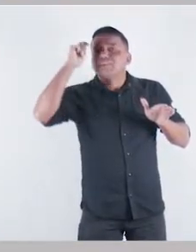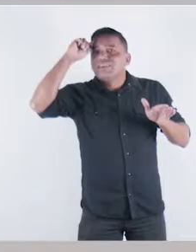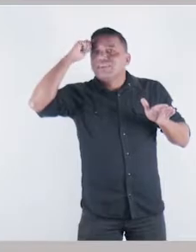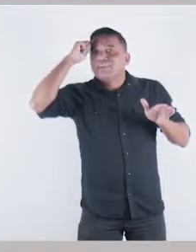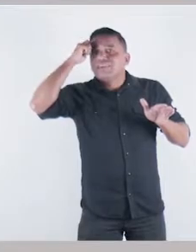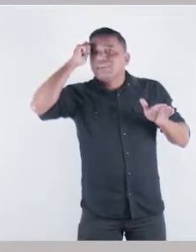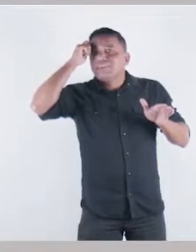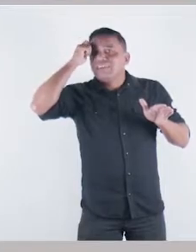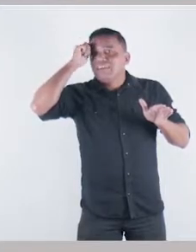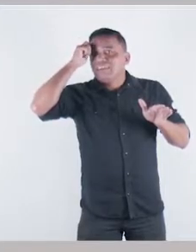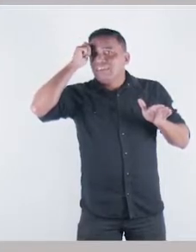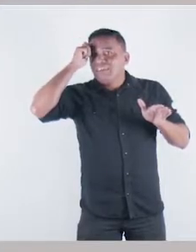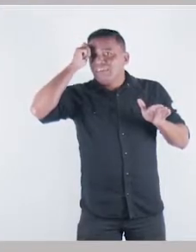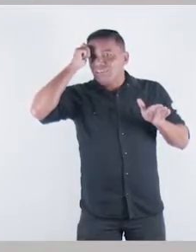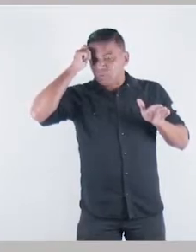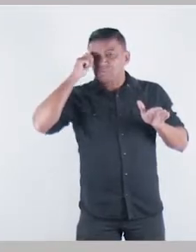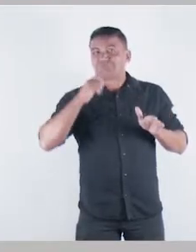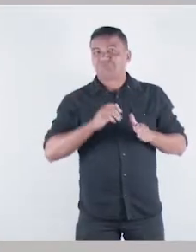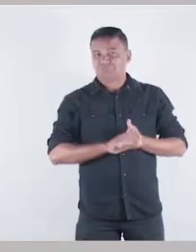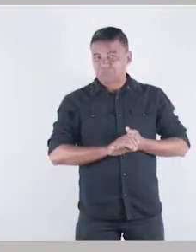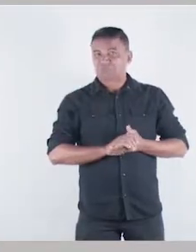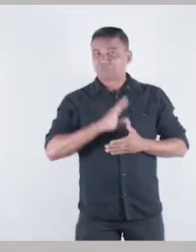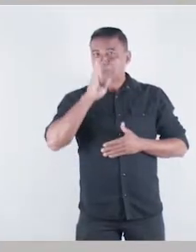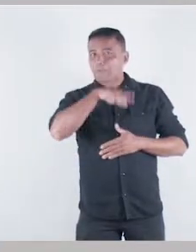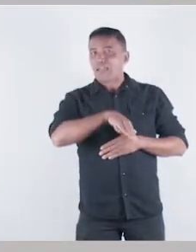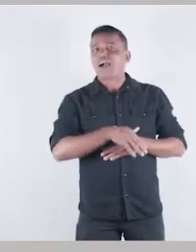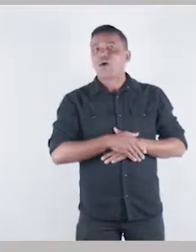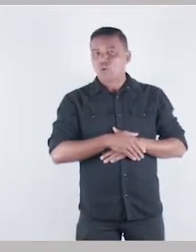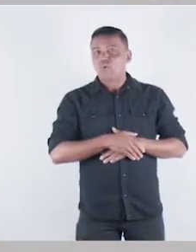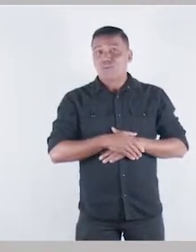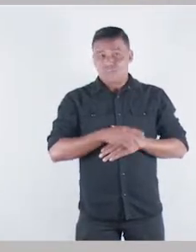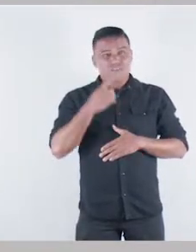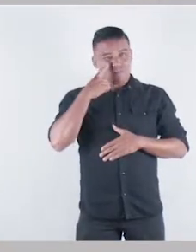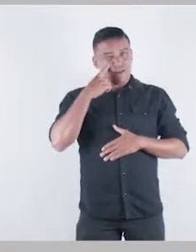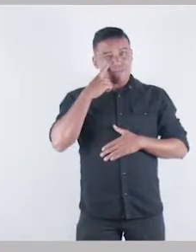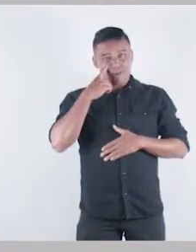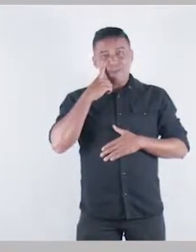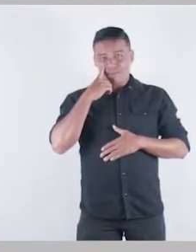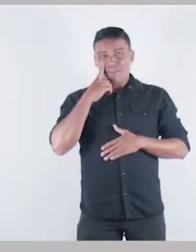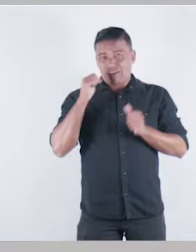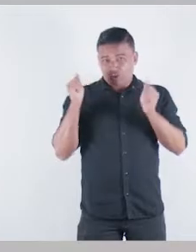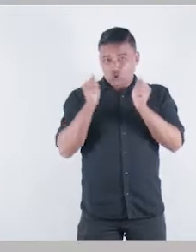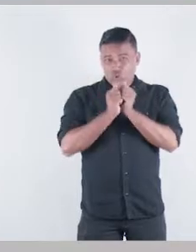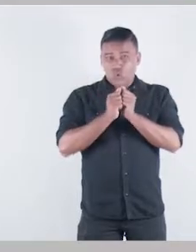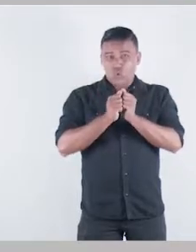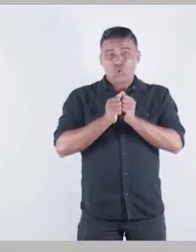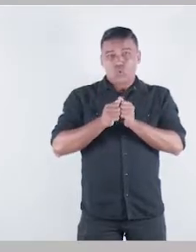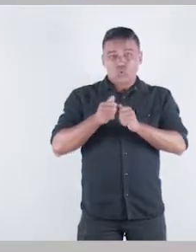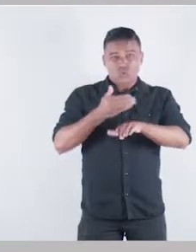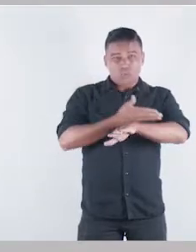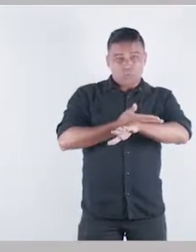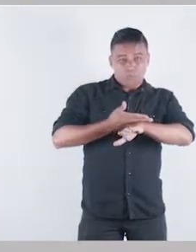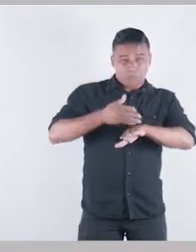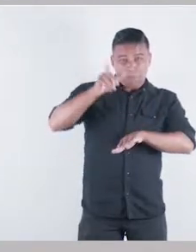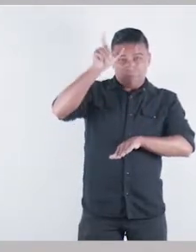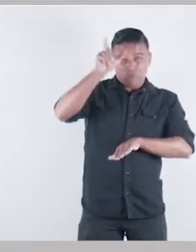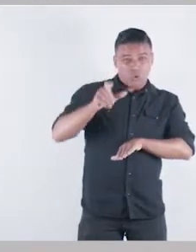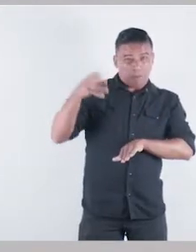cuspiu no prato que comeu vai ganhar dos brancos com quem se meteu um pelourinho só para ele se